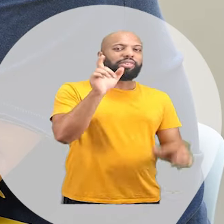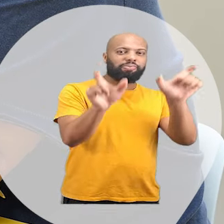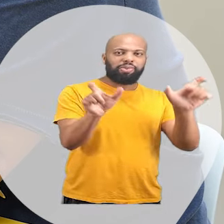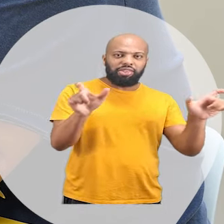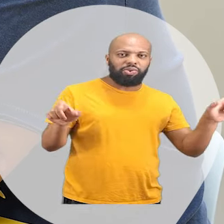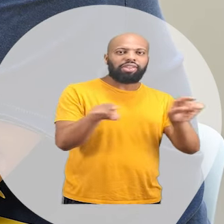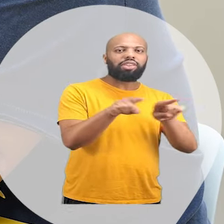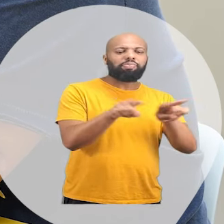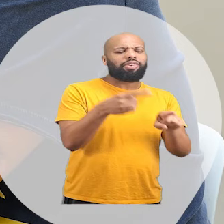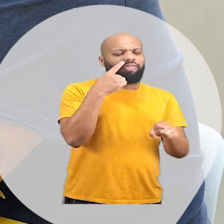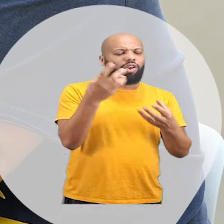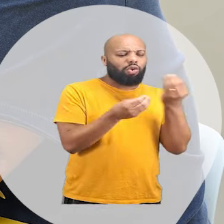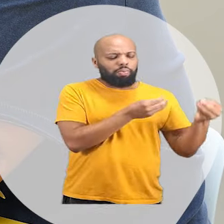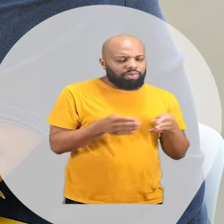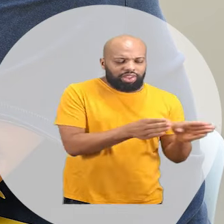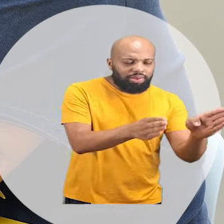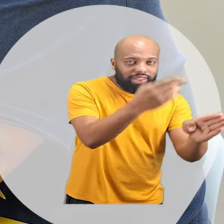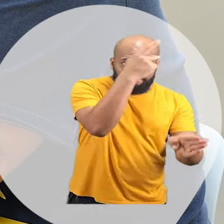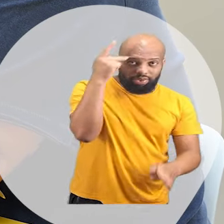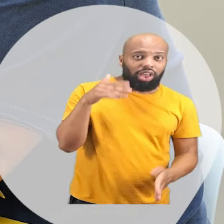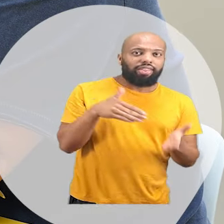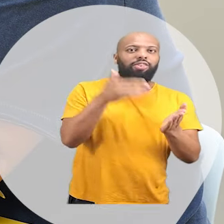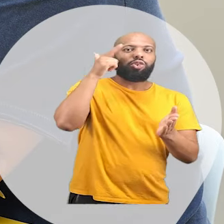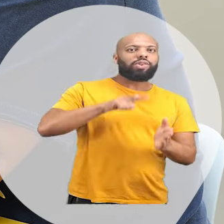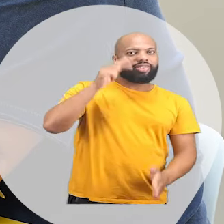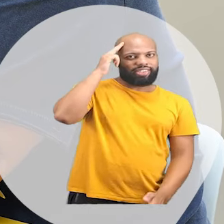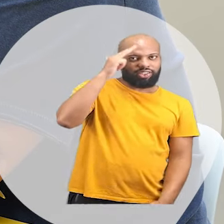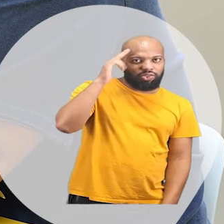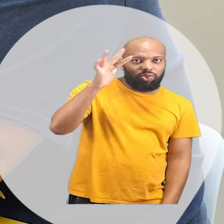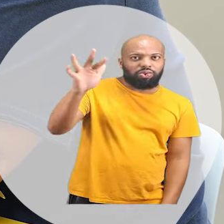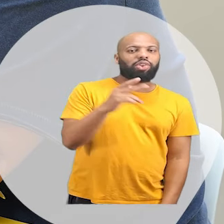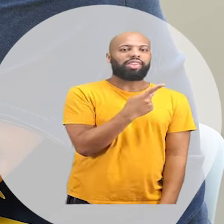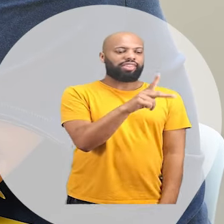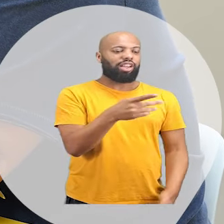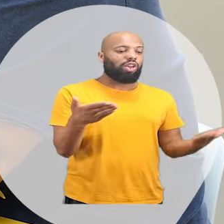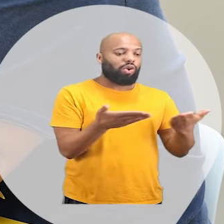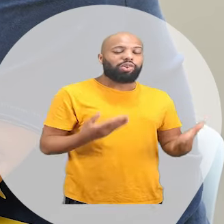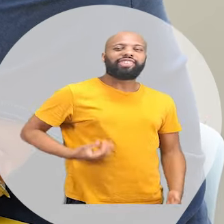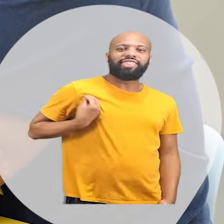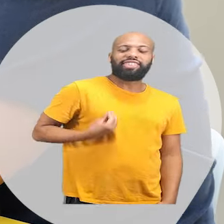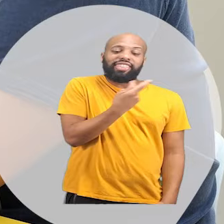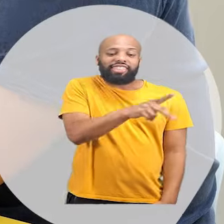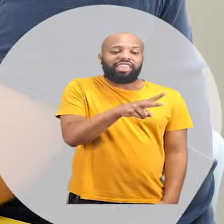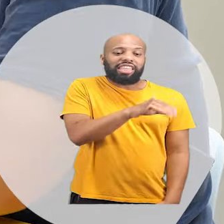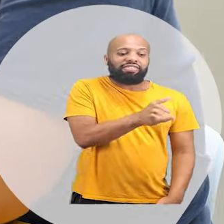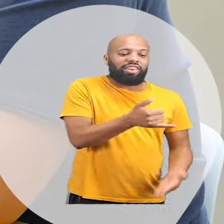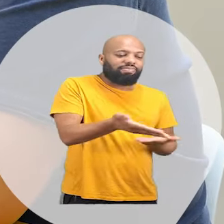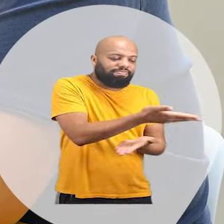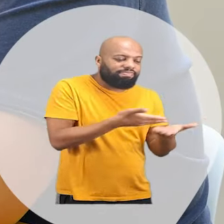pessoas e escutar a trajetória da pessoa até atingir um grande sonho então ela está aqui também hoje para